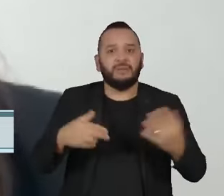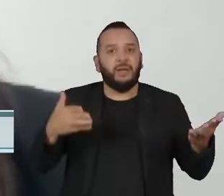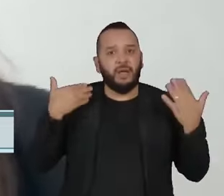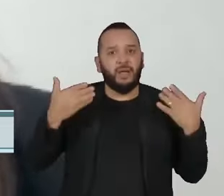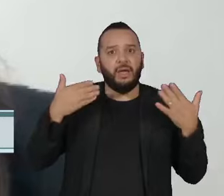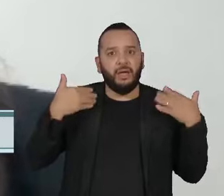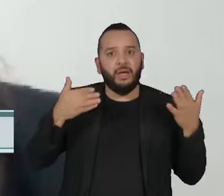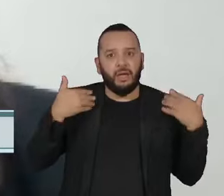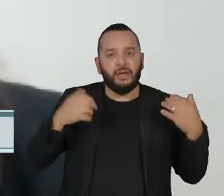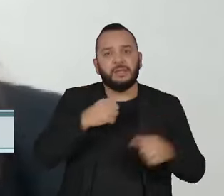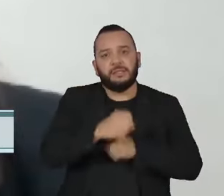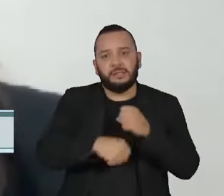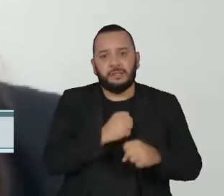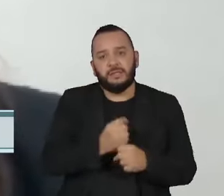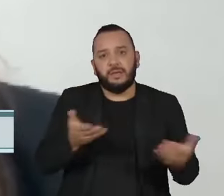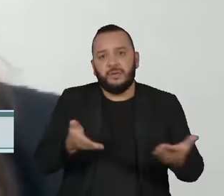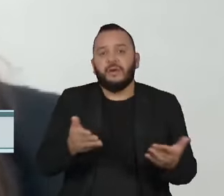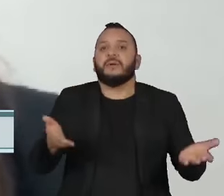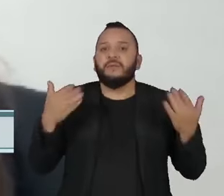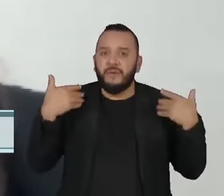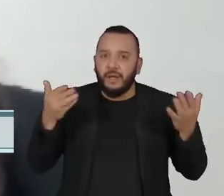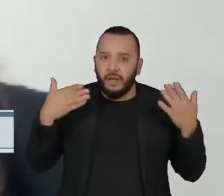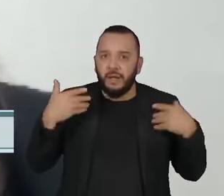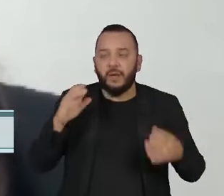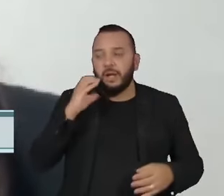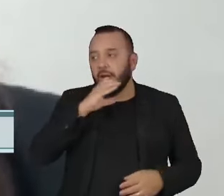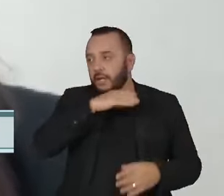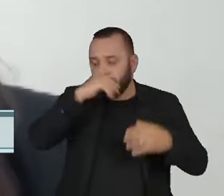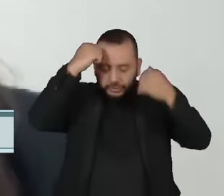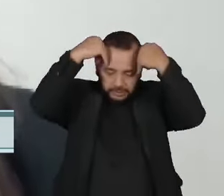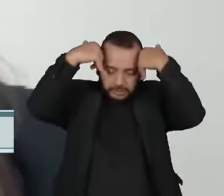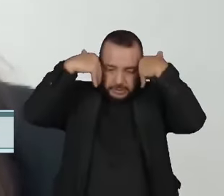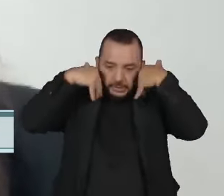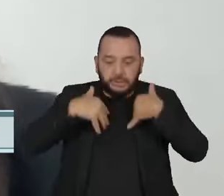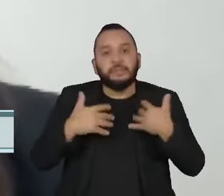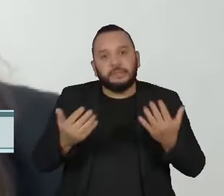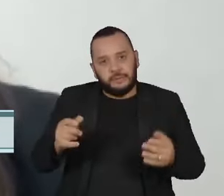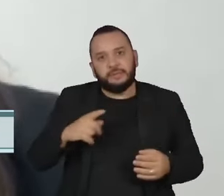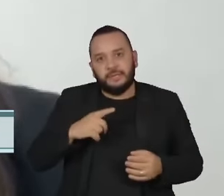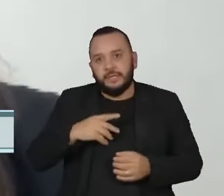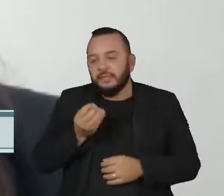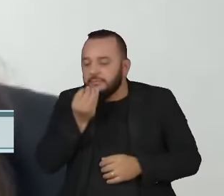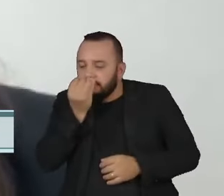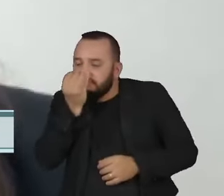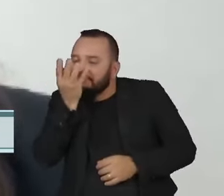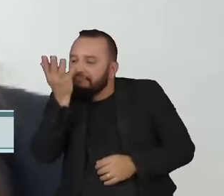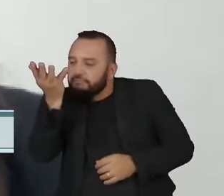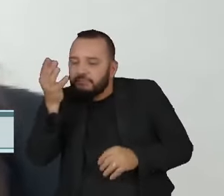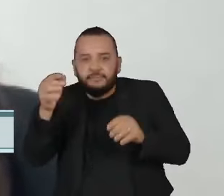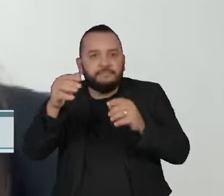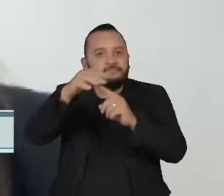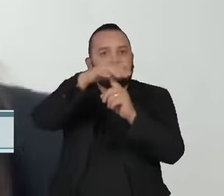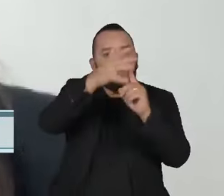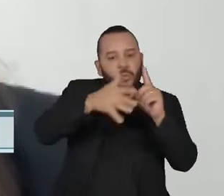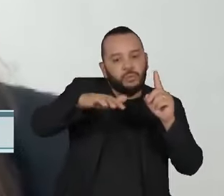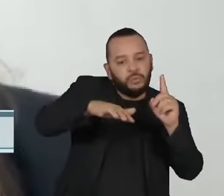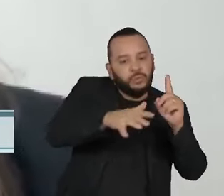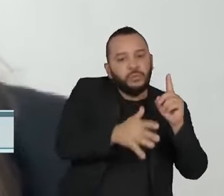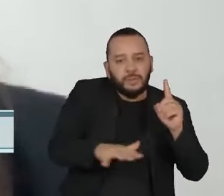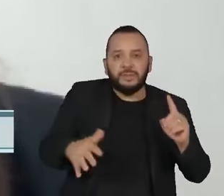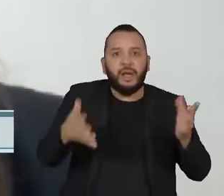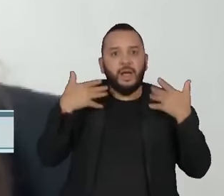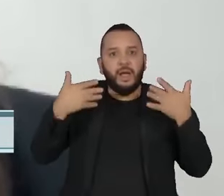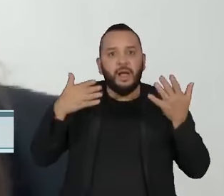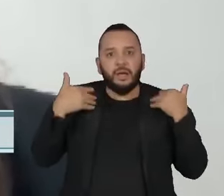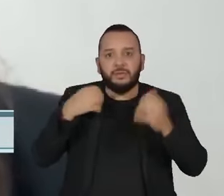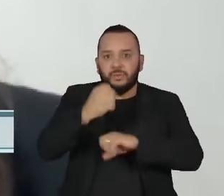último ano, né? O verão também foi bastante quente, as estações de transição, tanto a primavera quanto o outono, também foram bastante quentes. Então, desde o ano